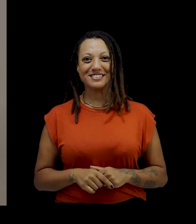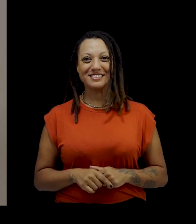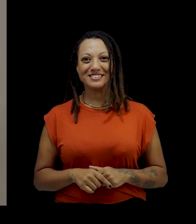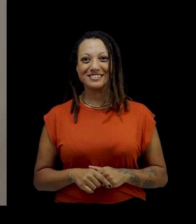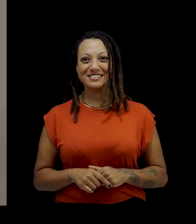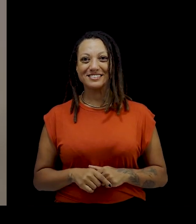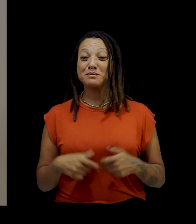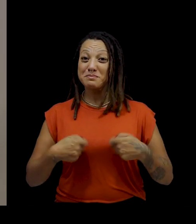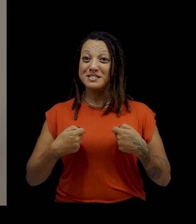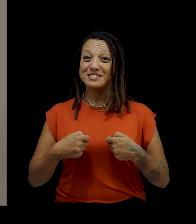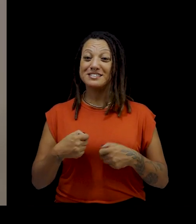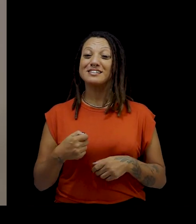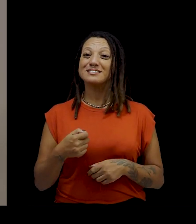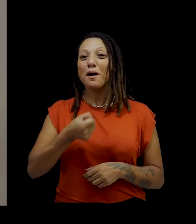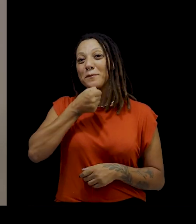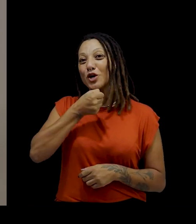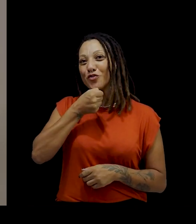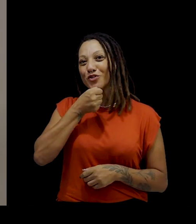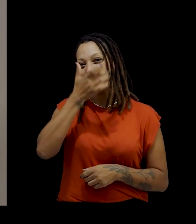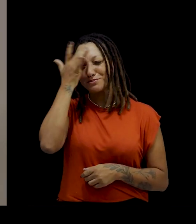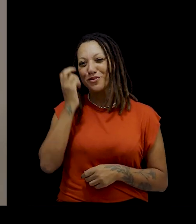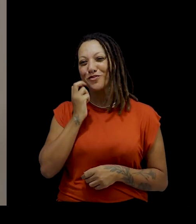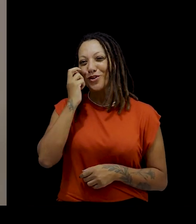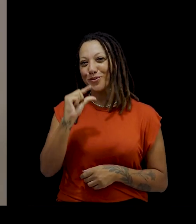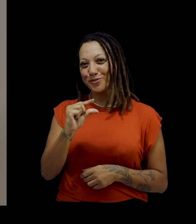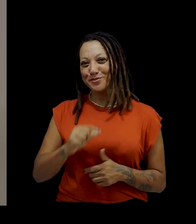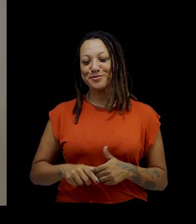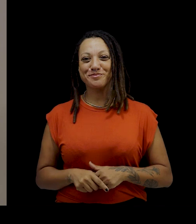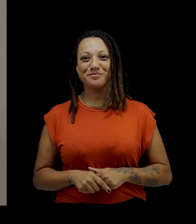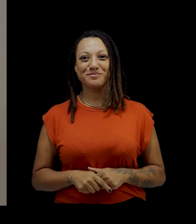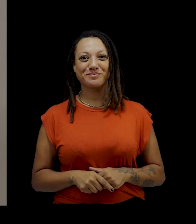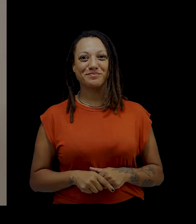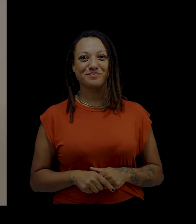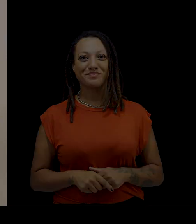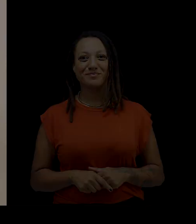mais detidas. Tem que vir aqui na frente pegar o microfone intimida, né, um pouco.